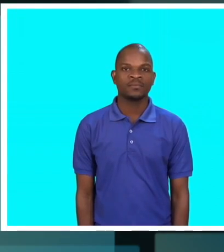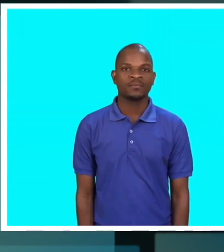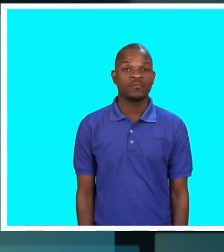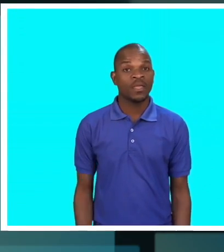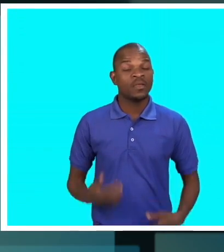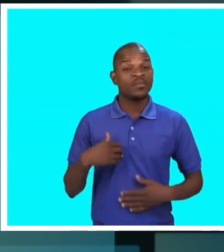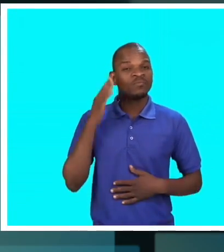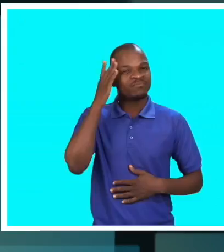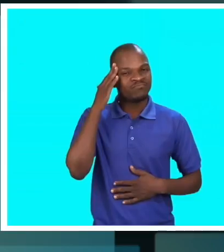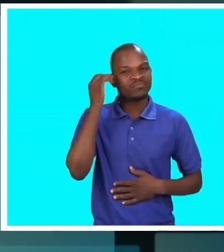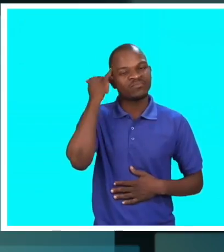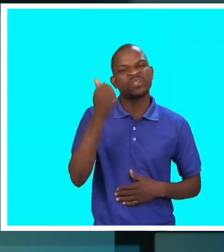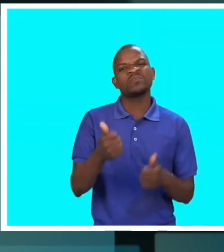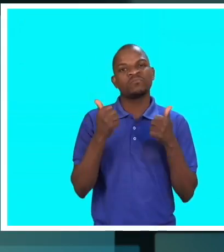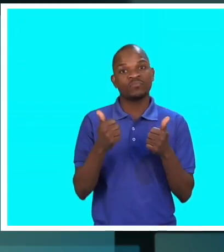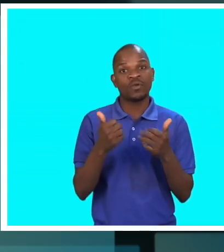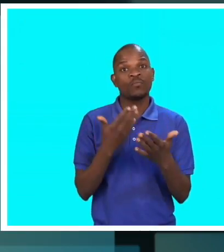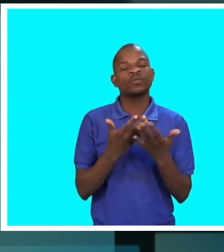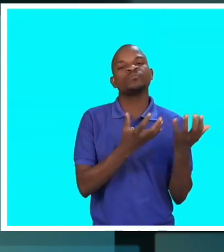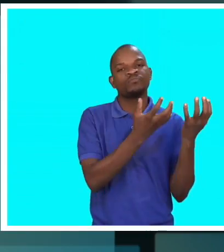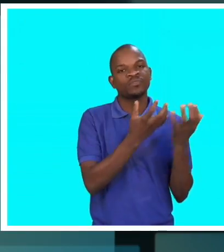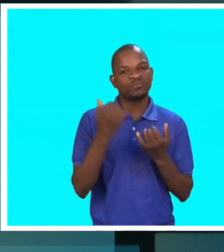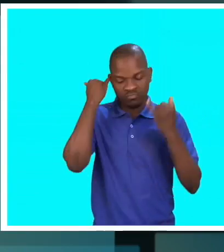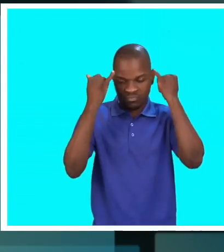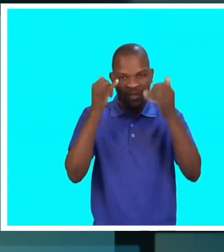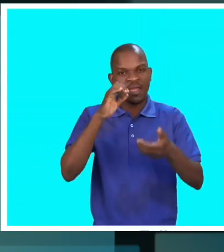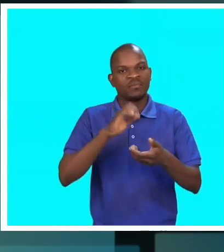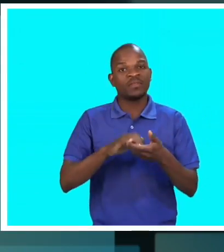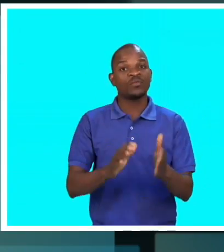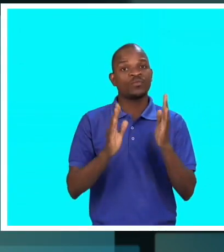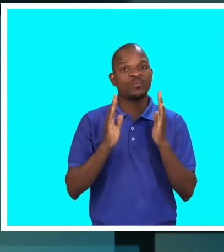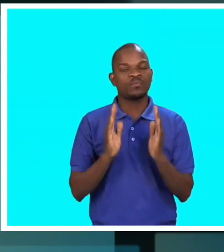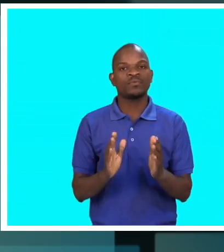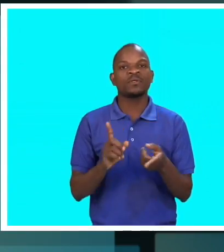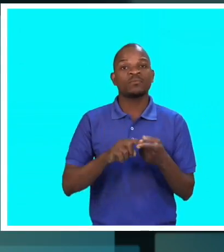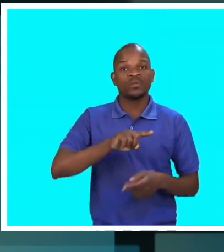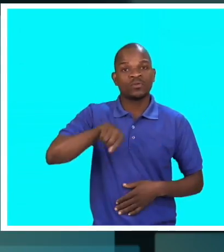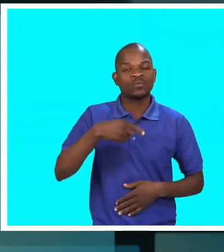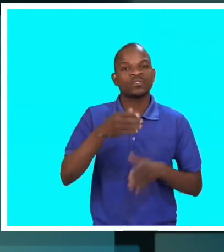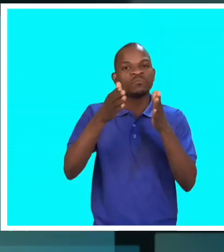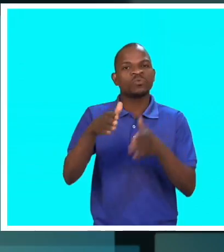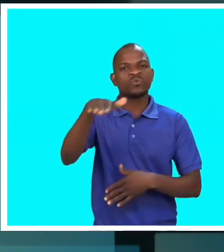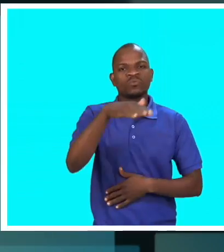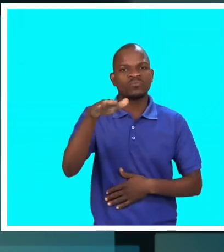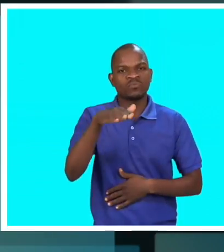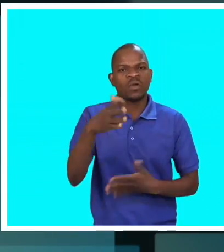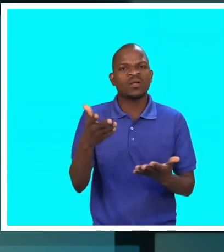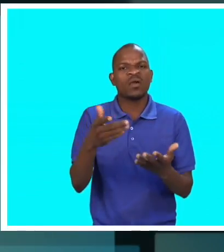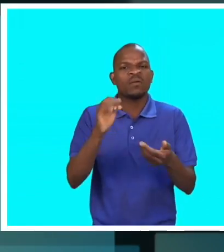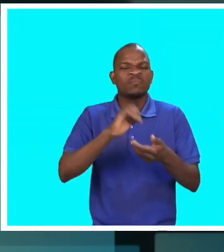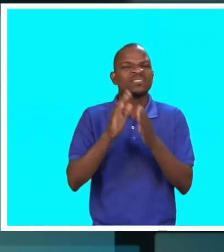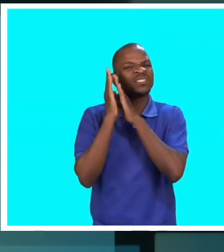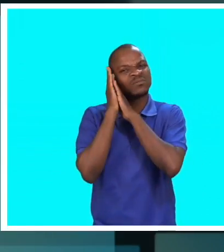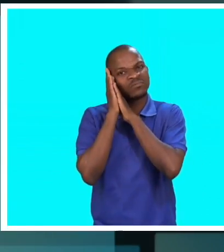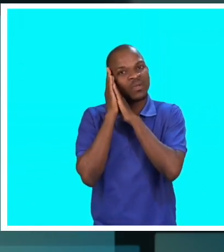iniciativa. Estamos a precisar de iniciativas como estas. A nossa sociedade ainda está tanto que adormecida